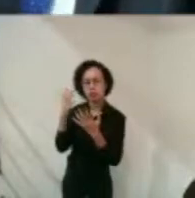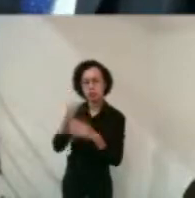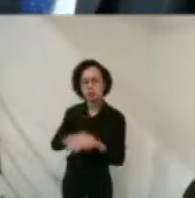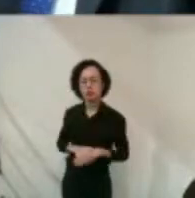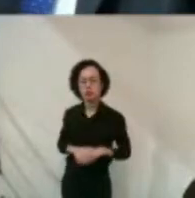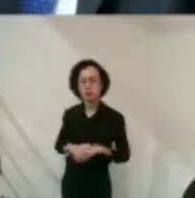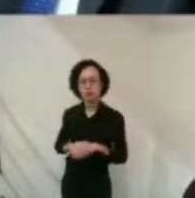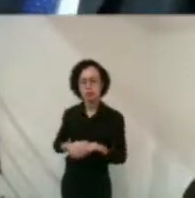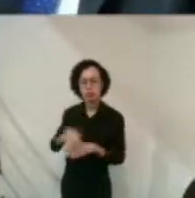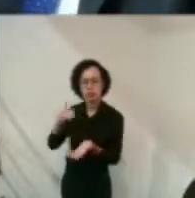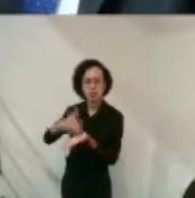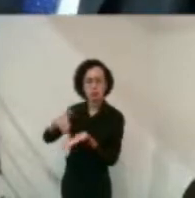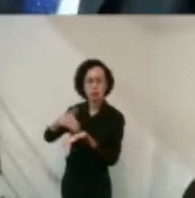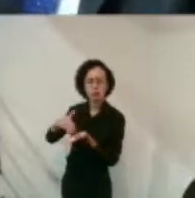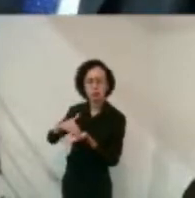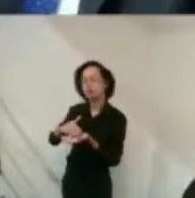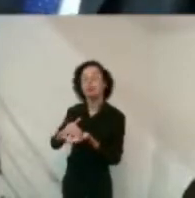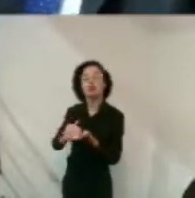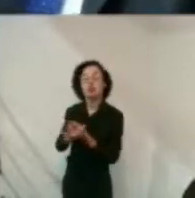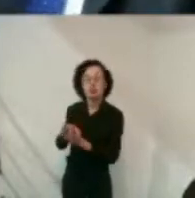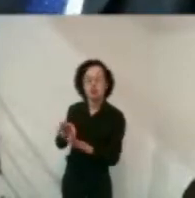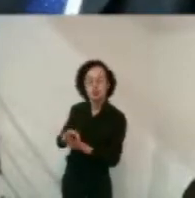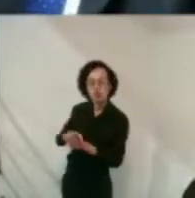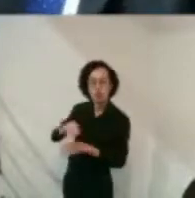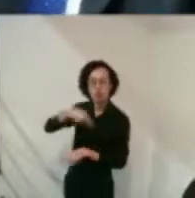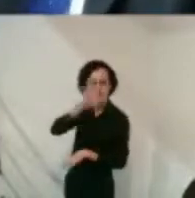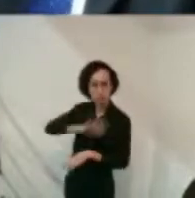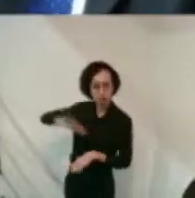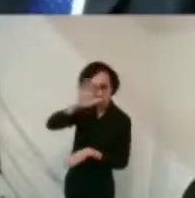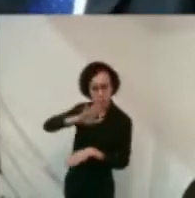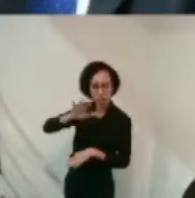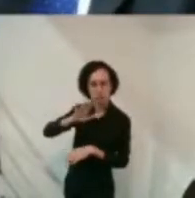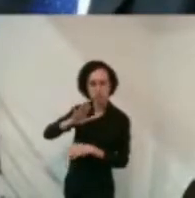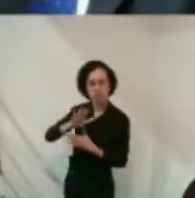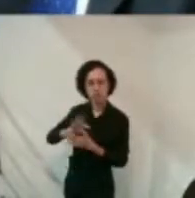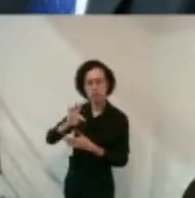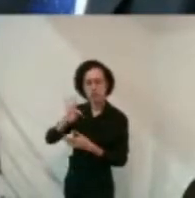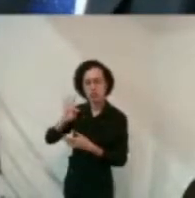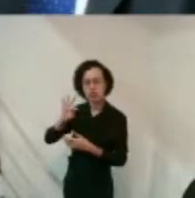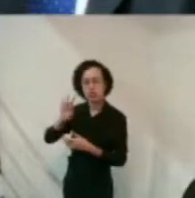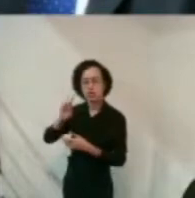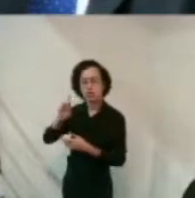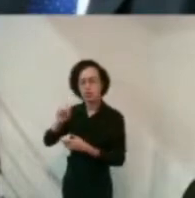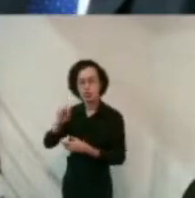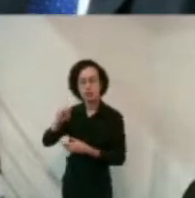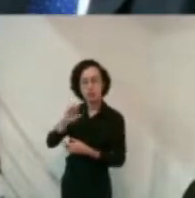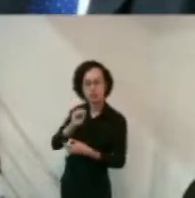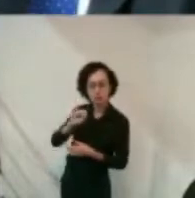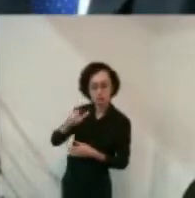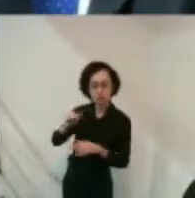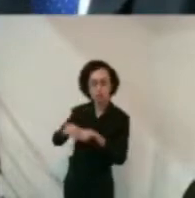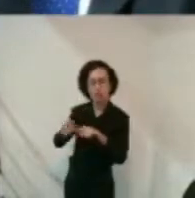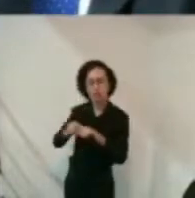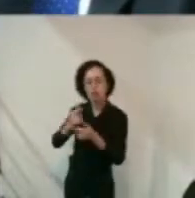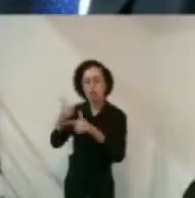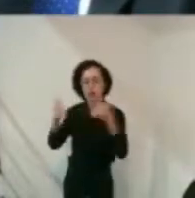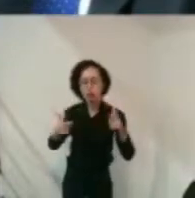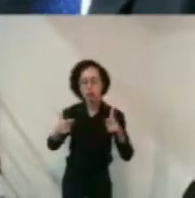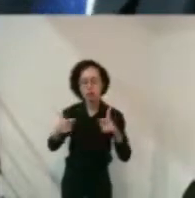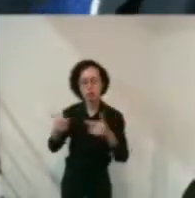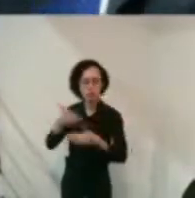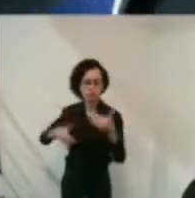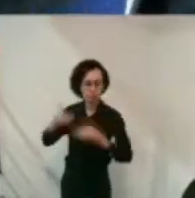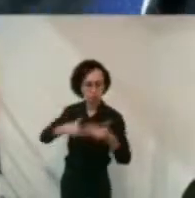Nacional, a nossa querida Tarsila, Cristiane, e todos que se envolveram na